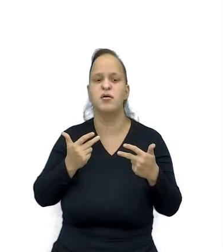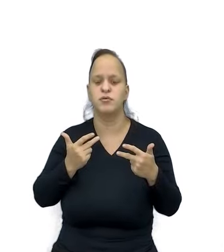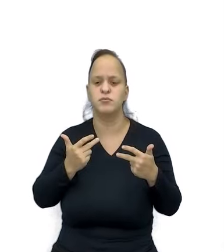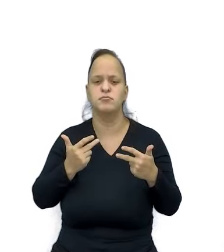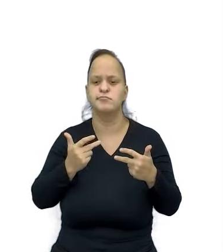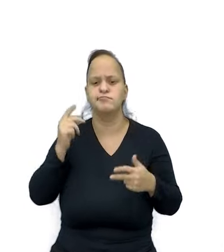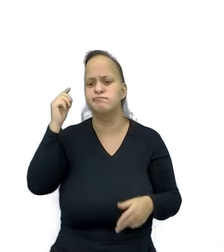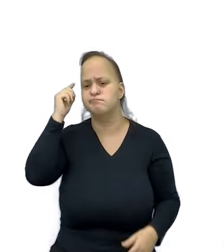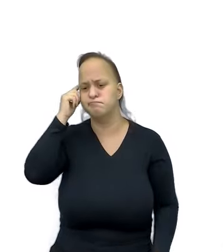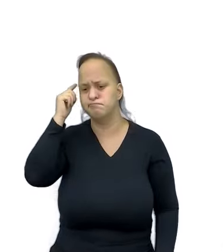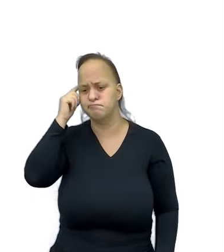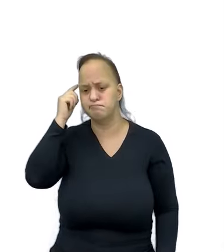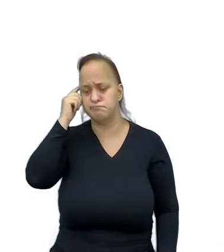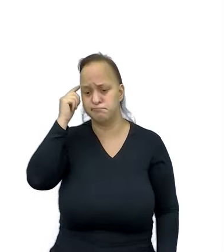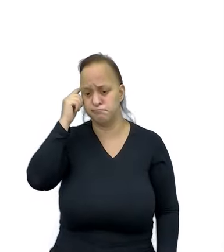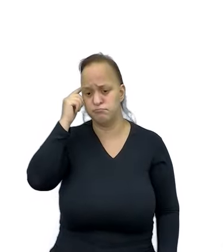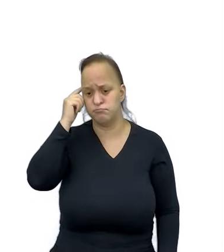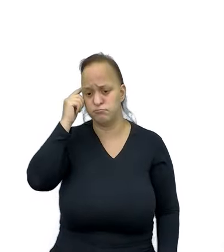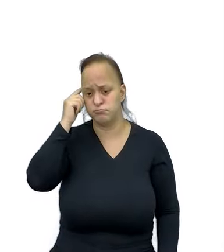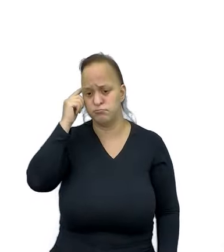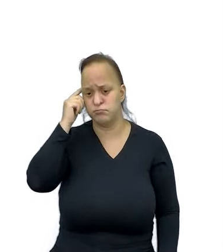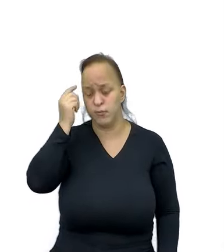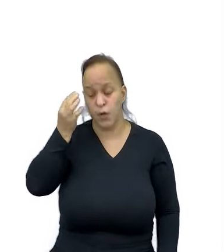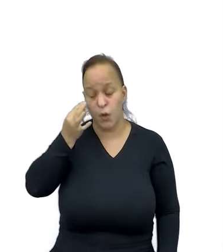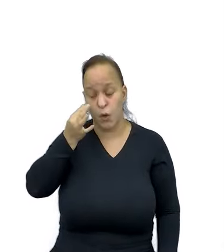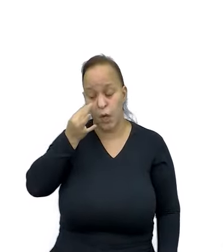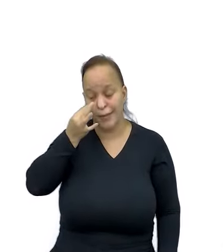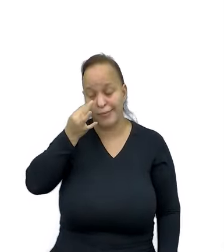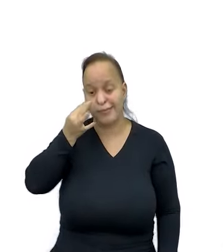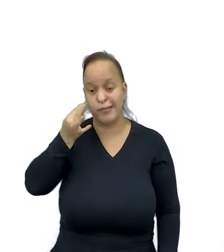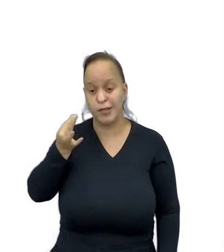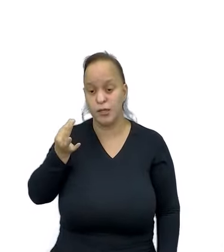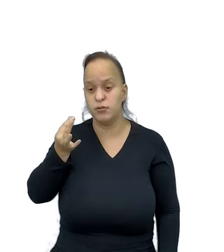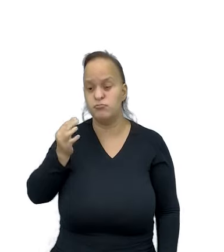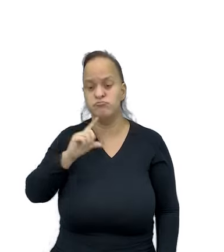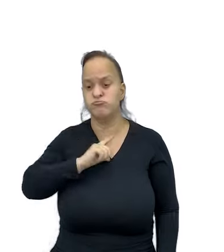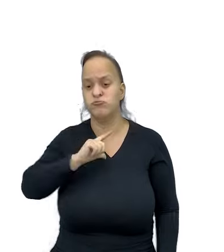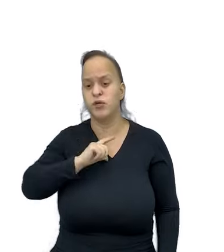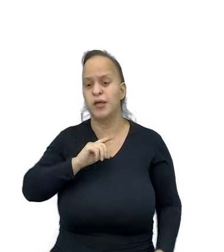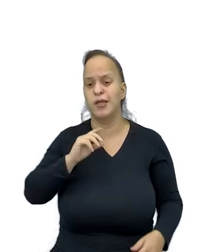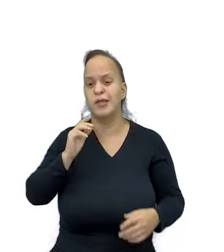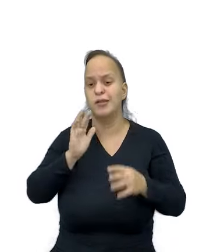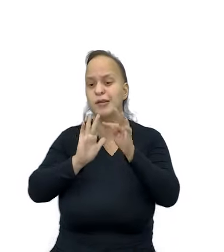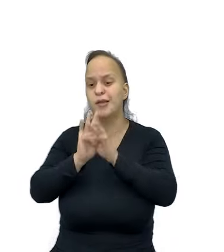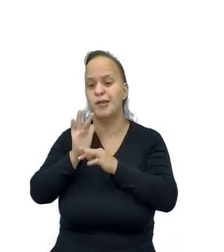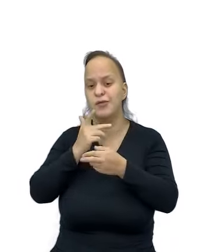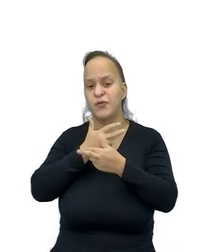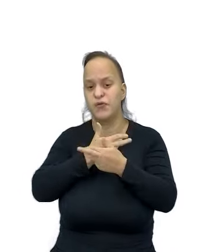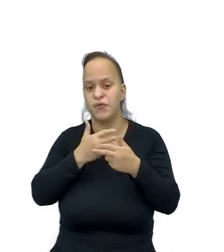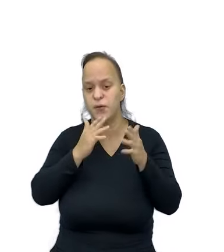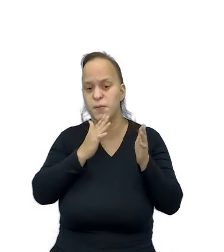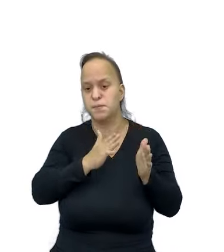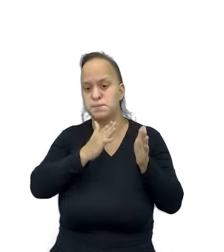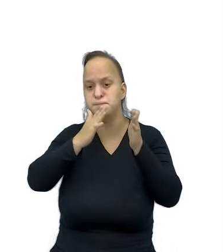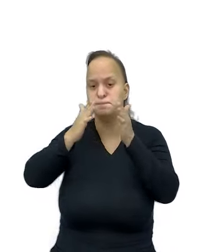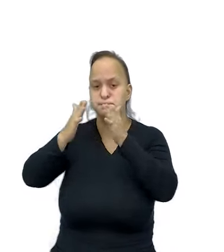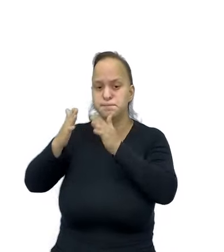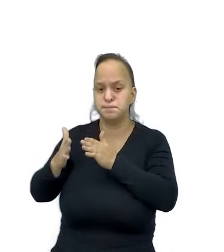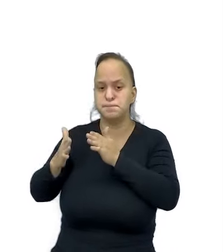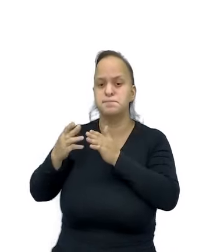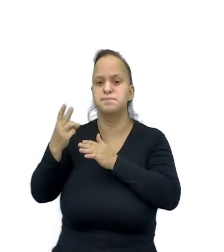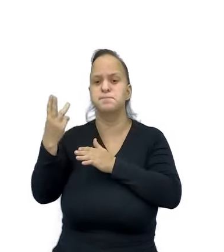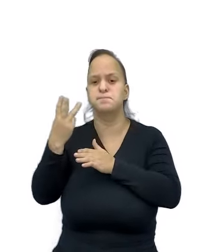nossos estudantes, porque se eles conseguem observar que existem vários tipos de textos, tá? Analisamos possibilidades do uso